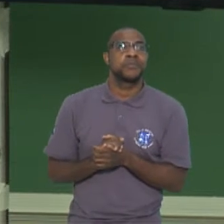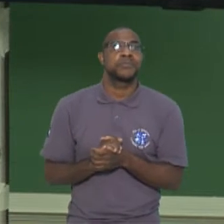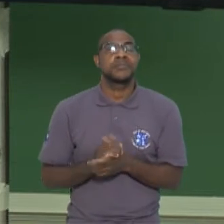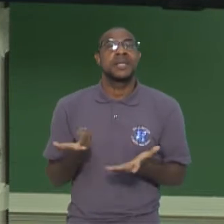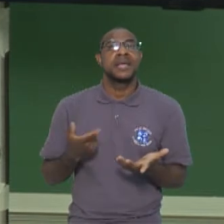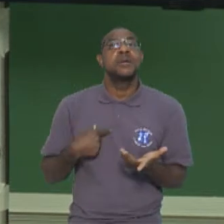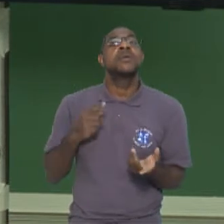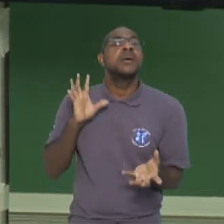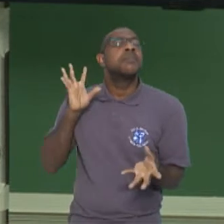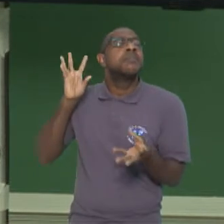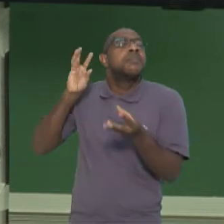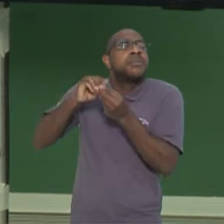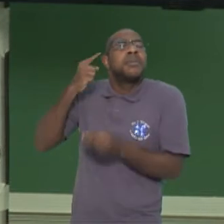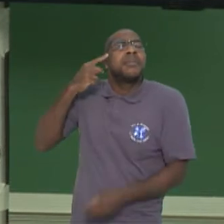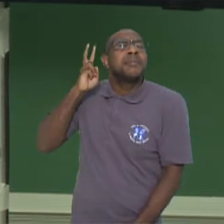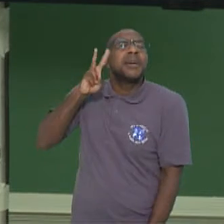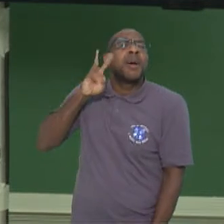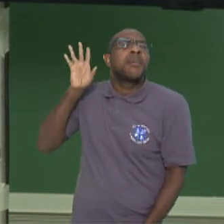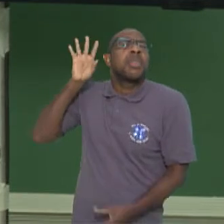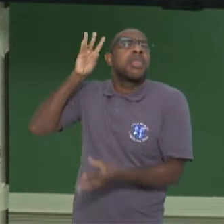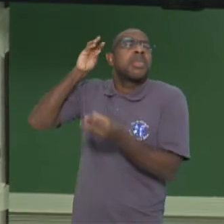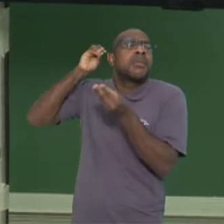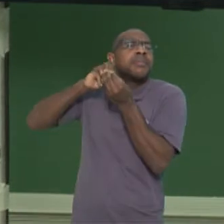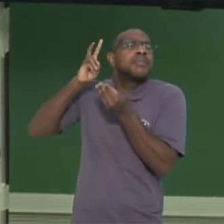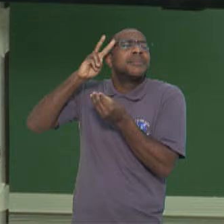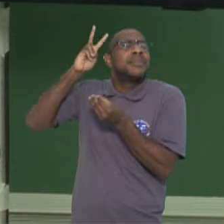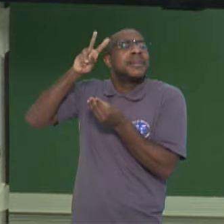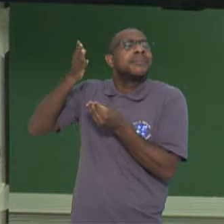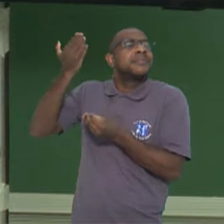nossa memória mesmo.